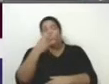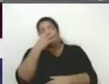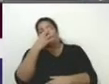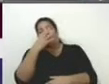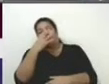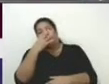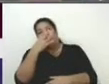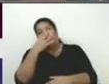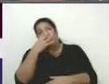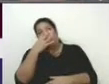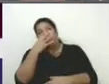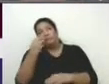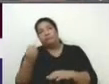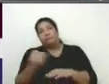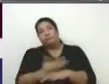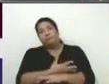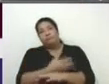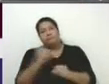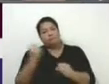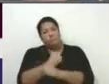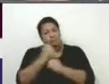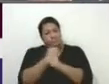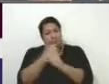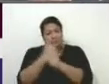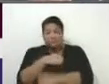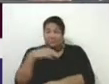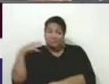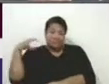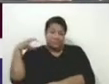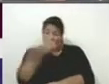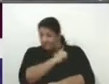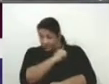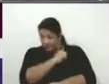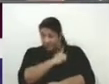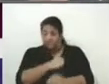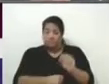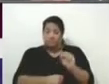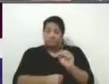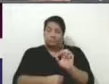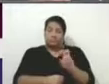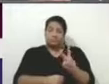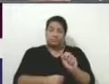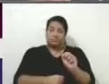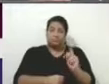velocidade da obra que o CEVAP conseguiu realizar no